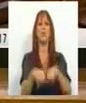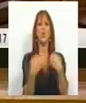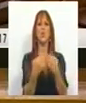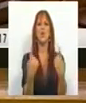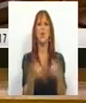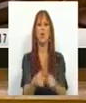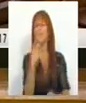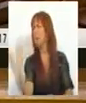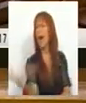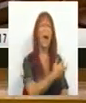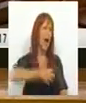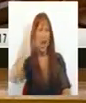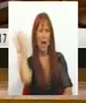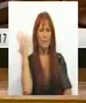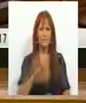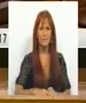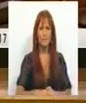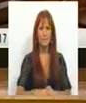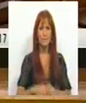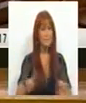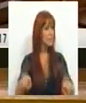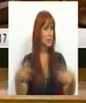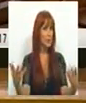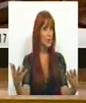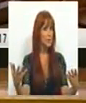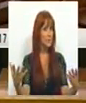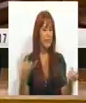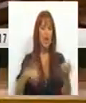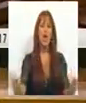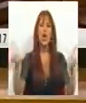social gritante. Depois,